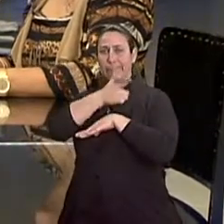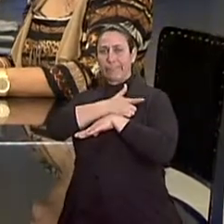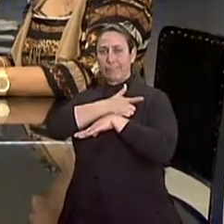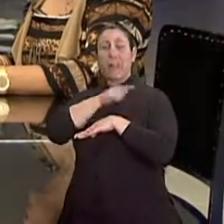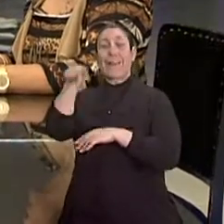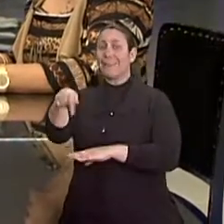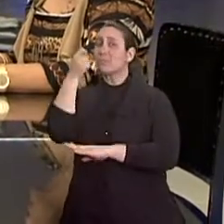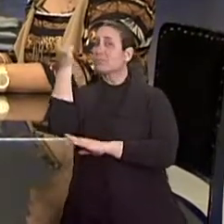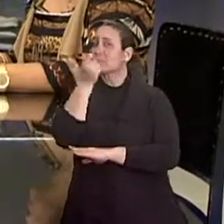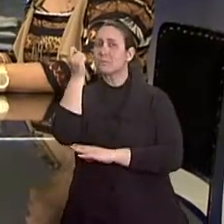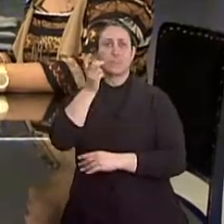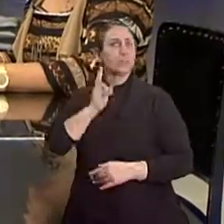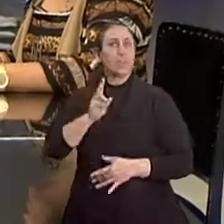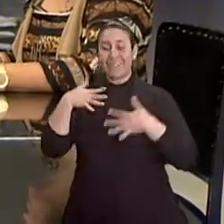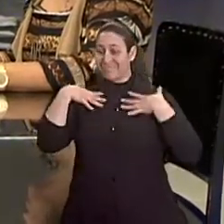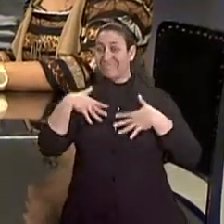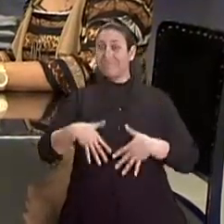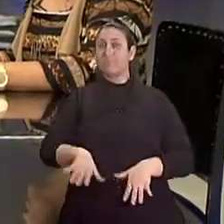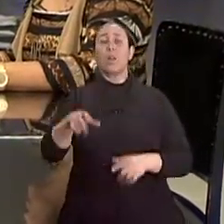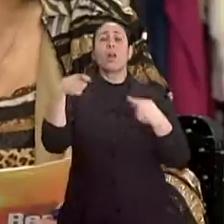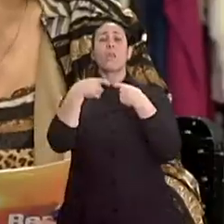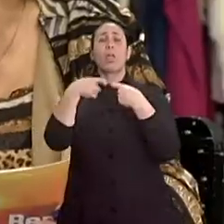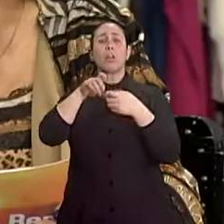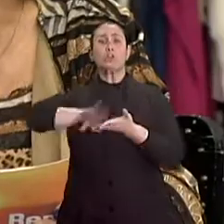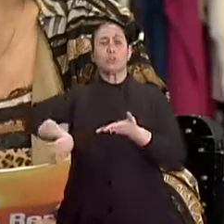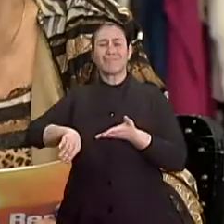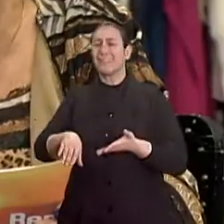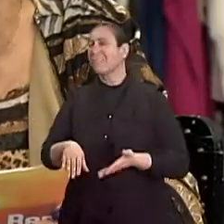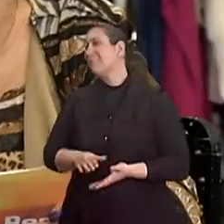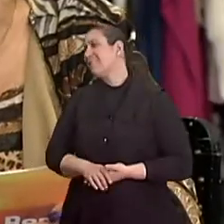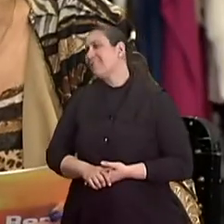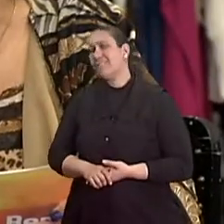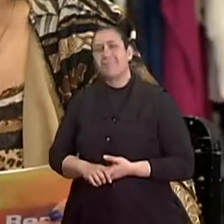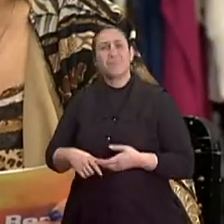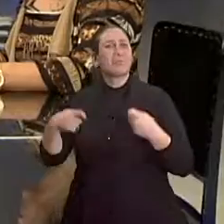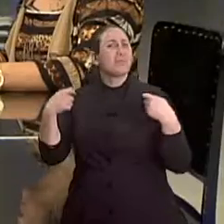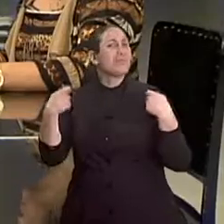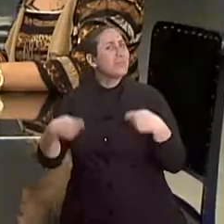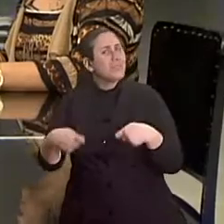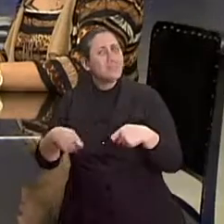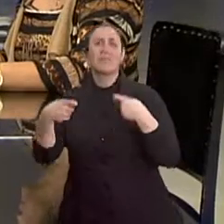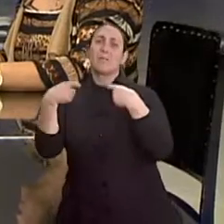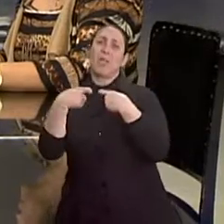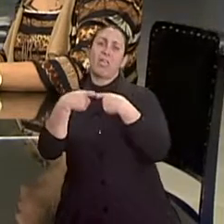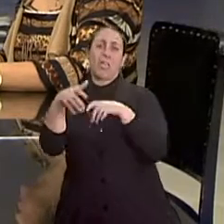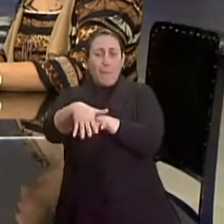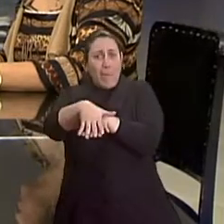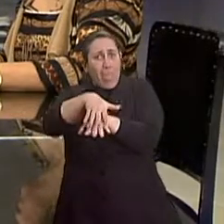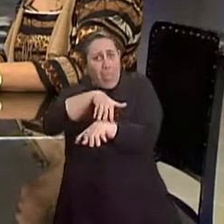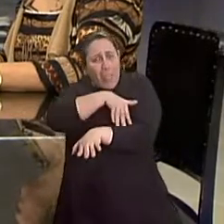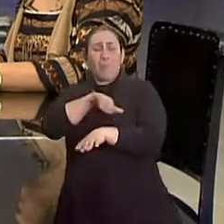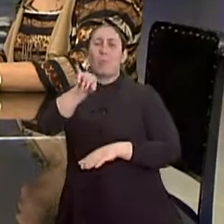Sul, uhum, é a mania de botar um vestido de gala sem meia. É um não pecado, não. Não se põe. É um pecado. Quer dizer, a meia, inclusive a